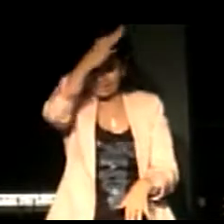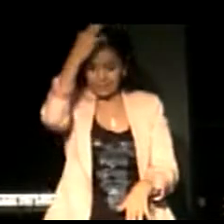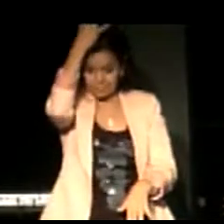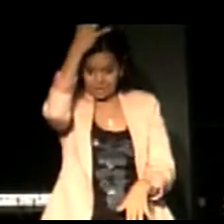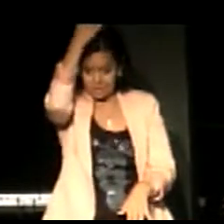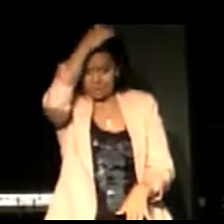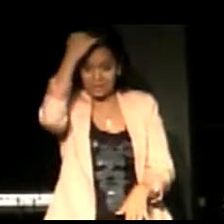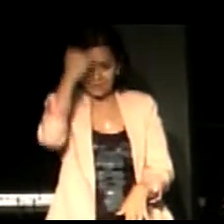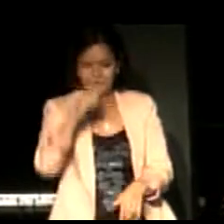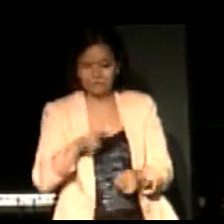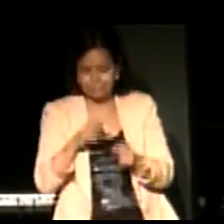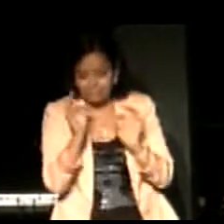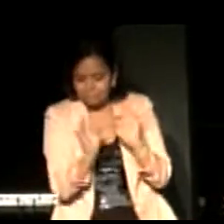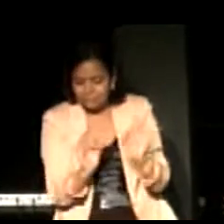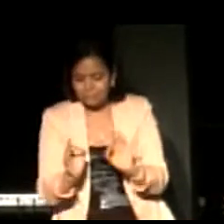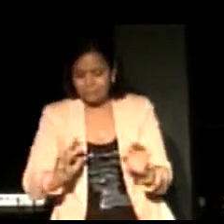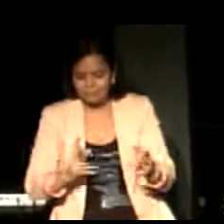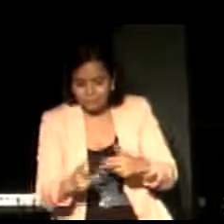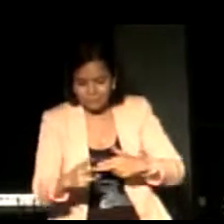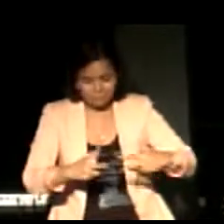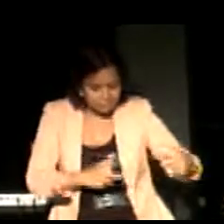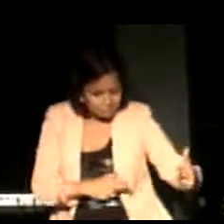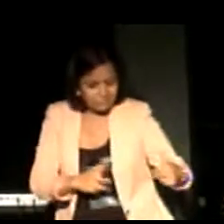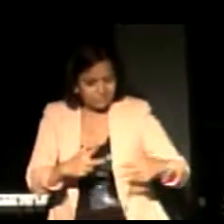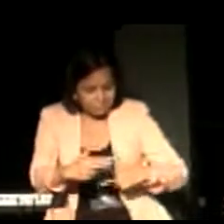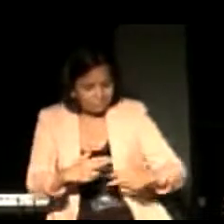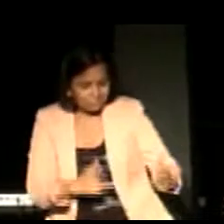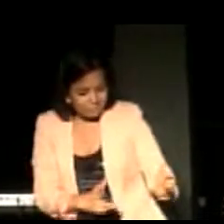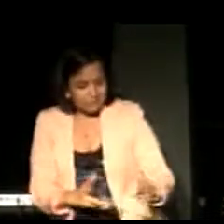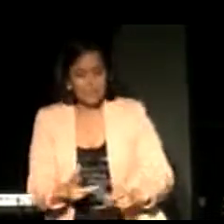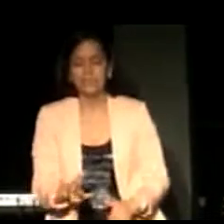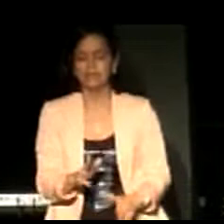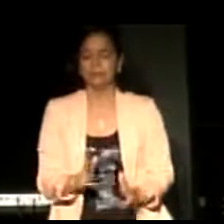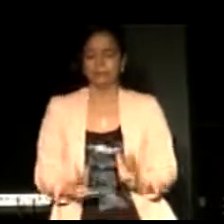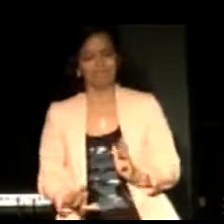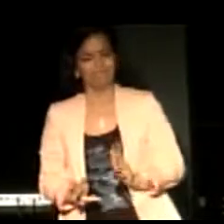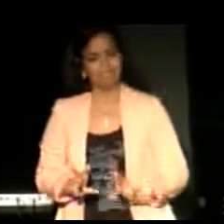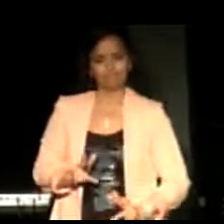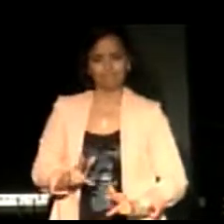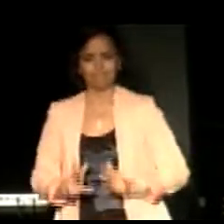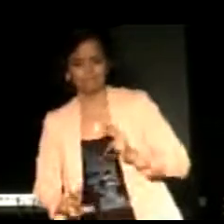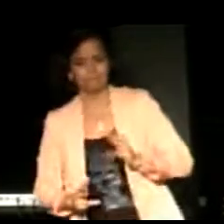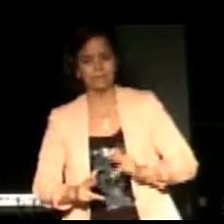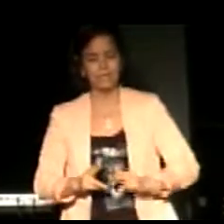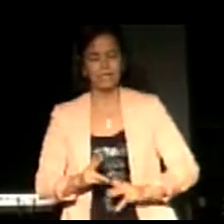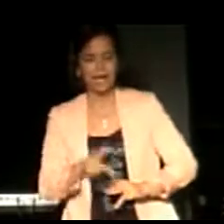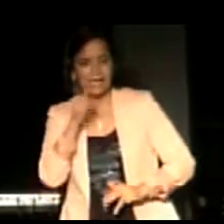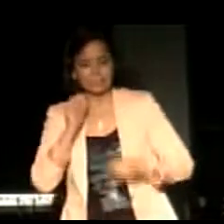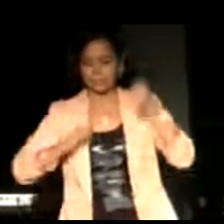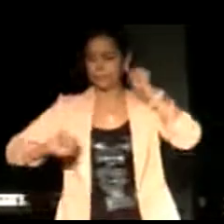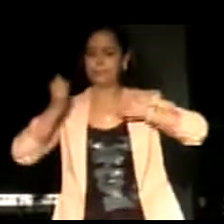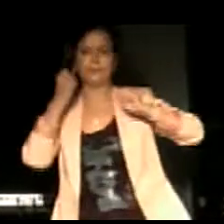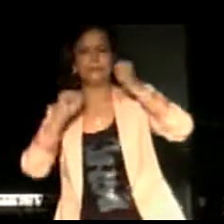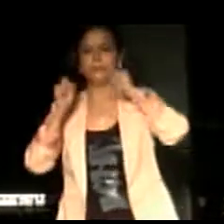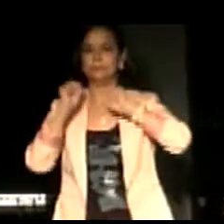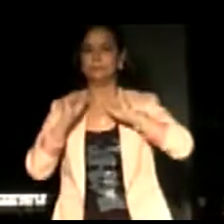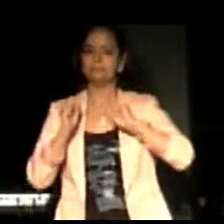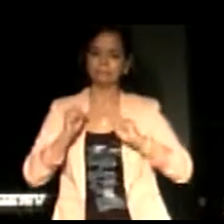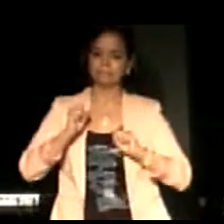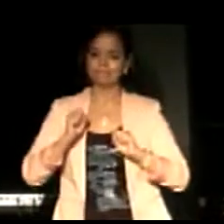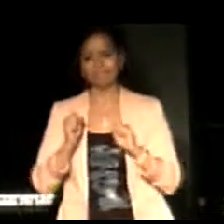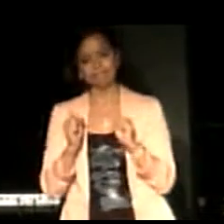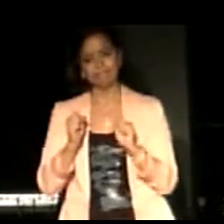Santo. Eu espero que você concorde comigo que nós fomos amansados, domesticados